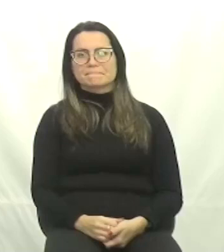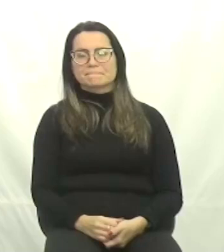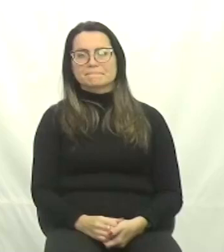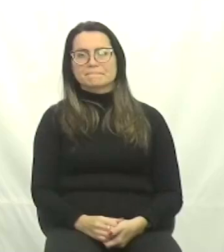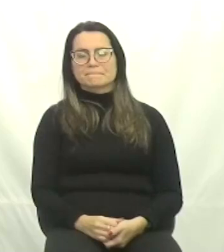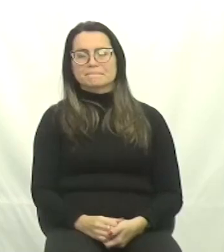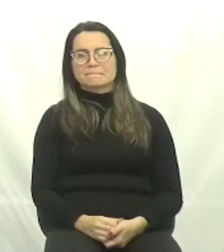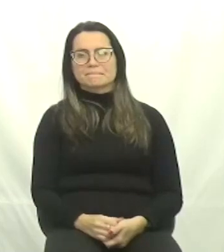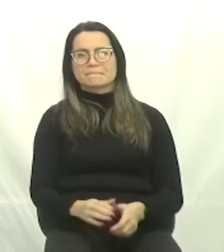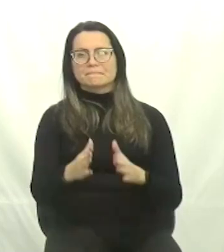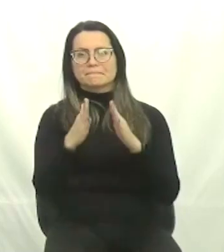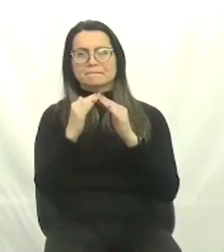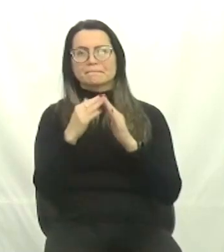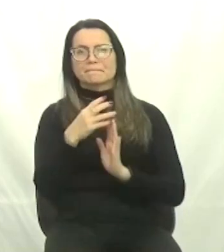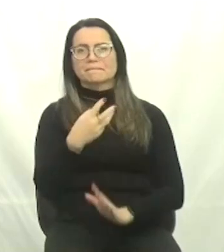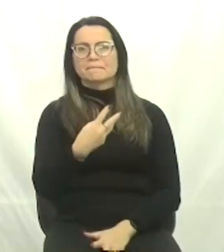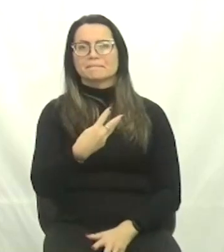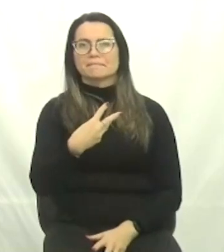Requerimento